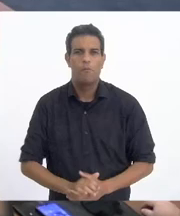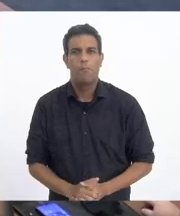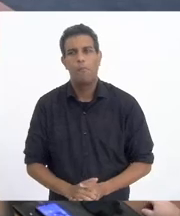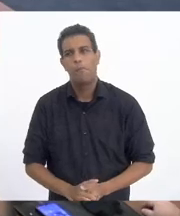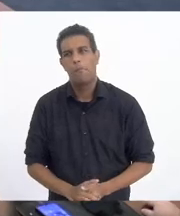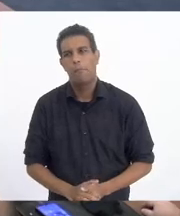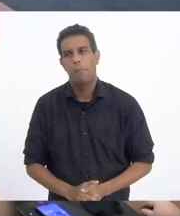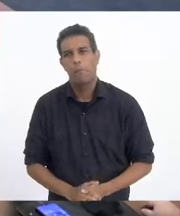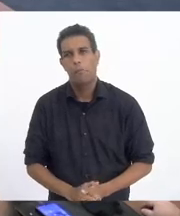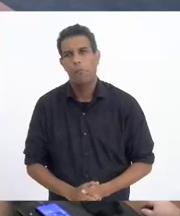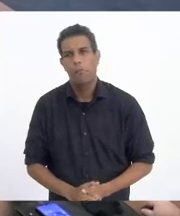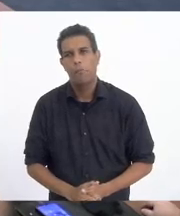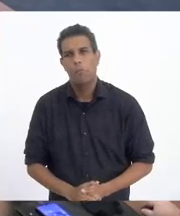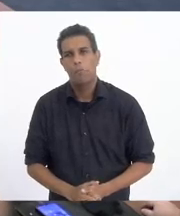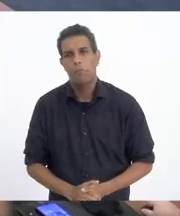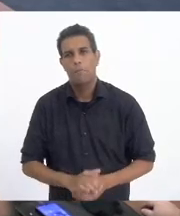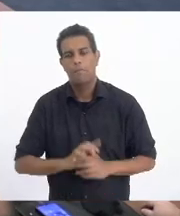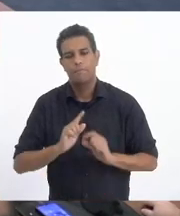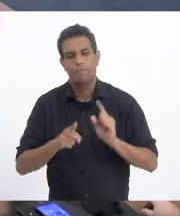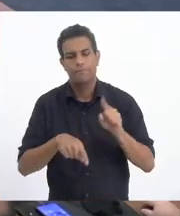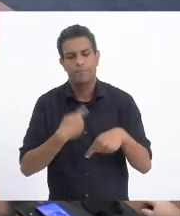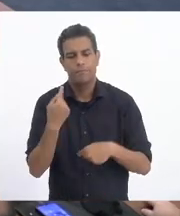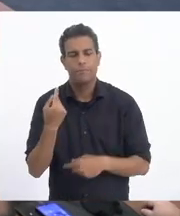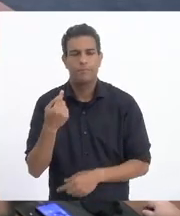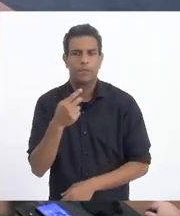Ah, ok, ok. Vai depois do Sargento Câmara.